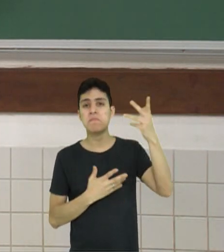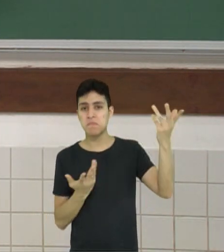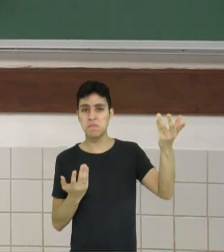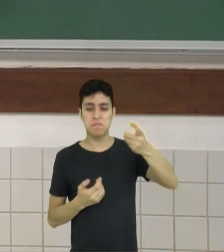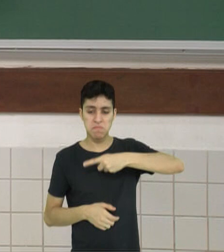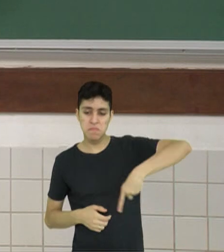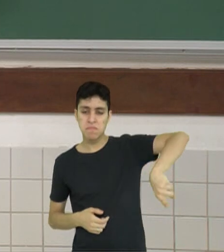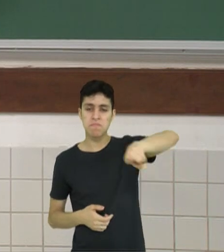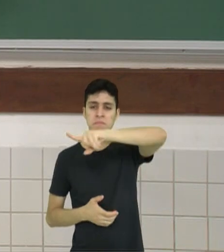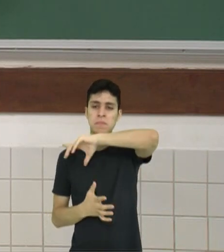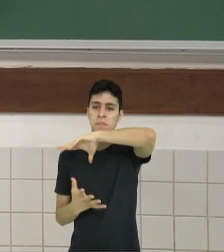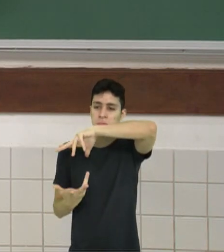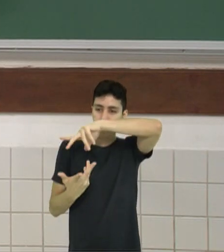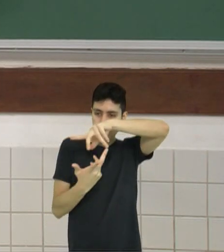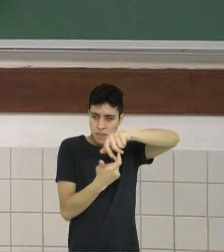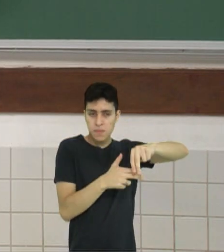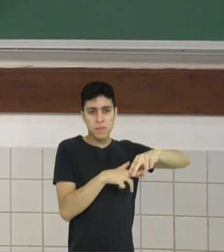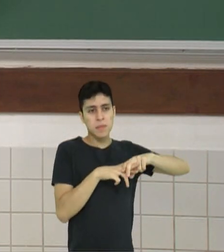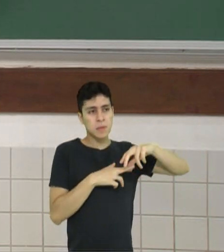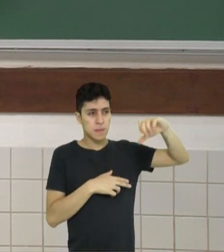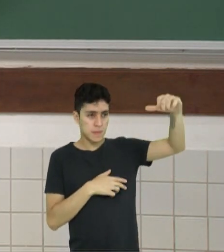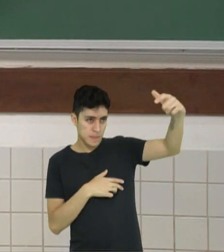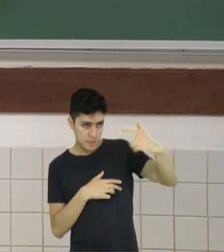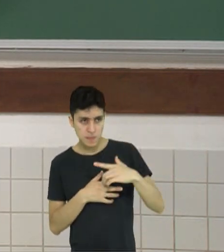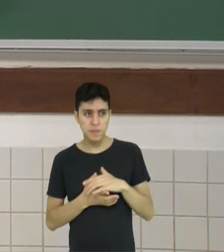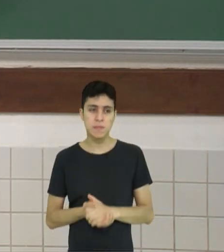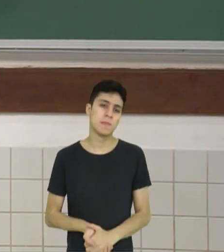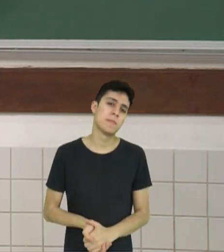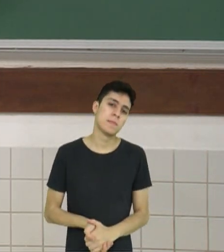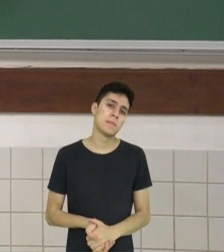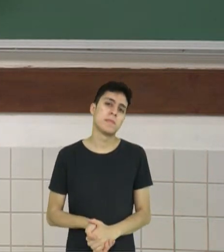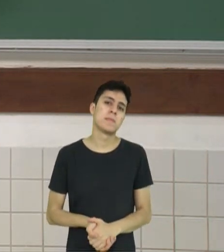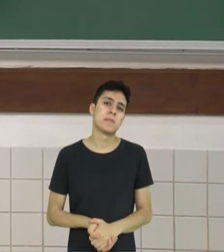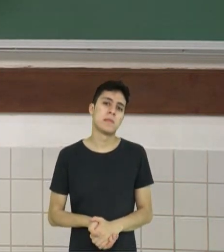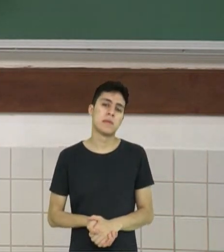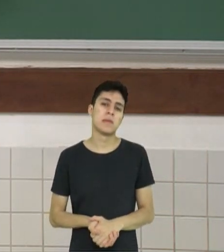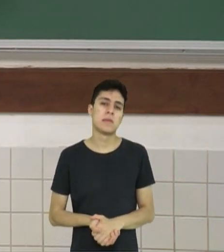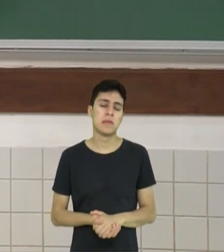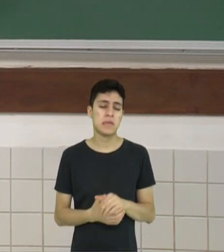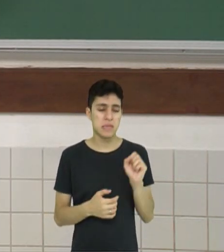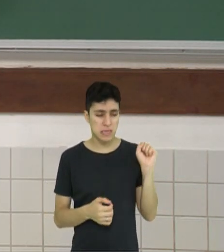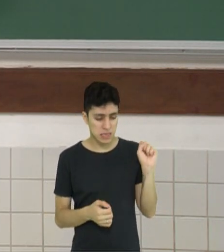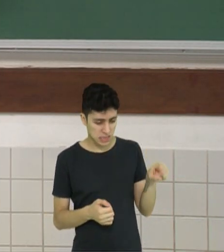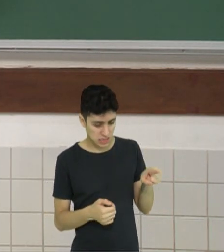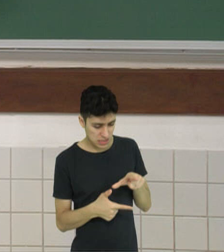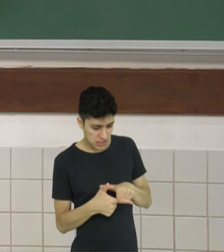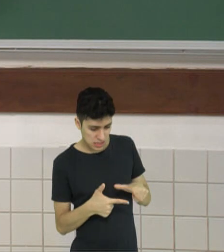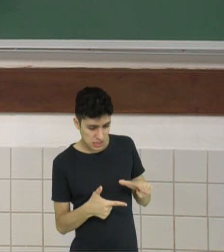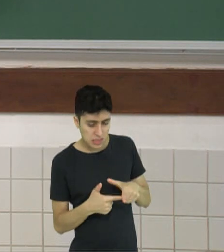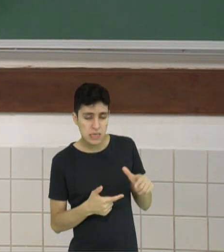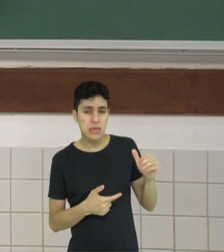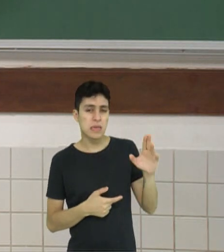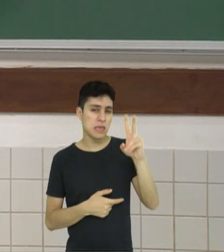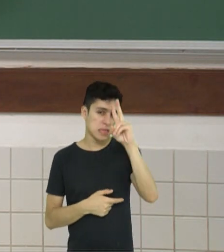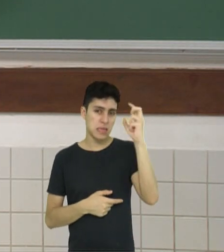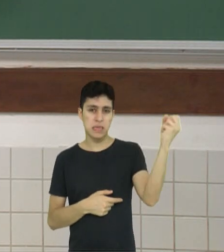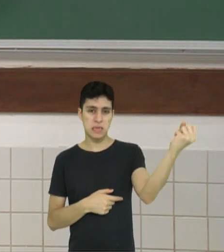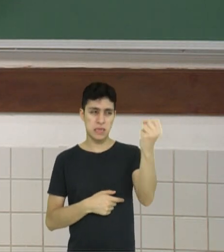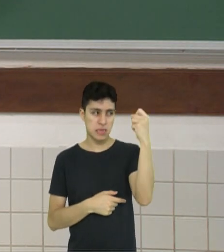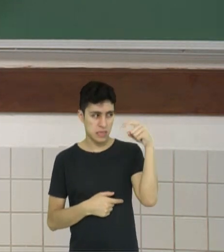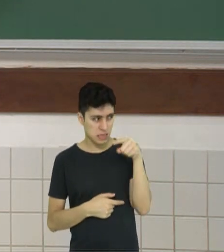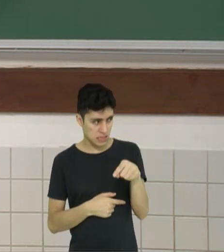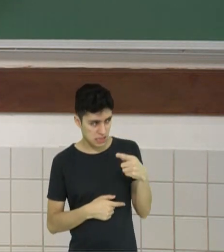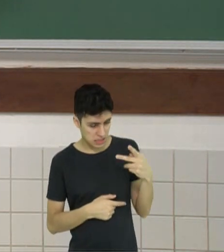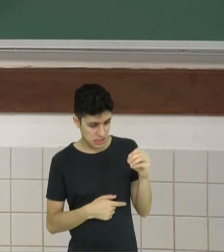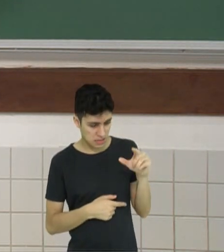o nosso planeta, a entrada dos raios solares, ficamos sem essa proteção. Esse problema é mais grave no Polo Sul